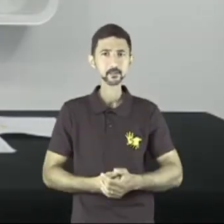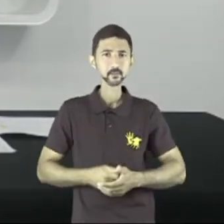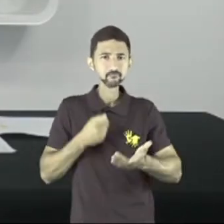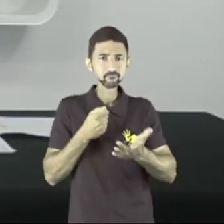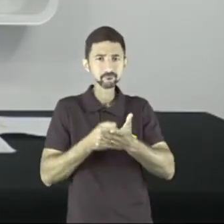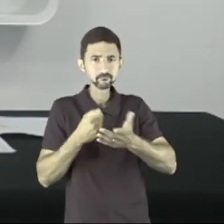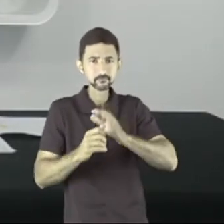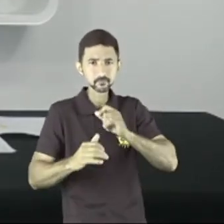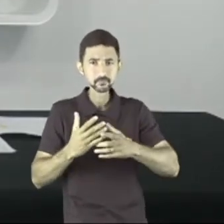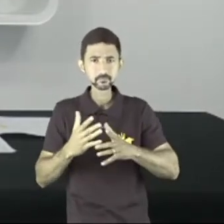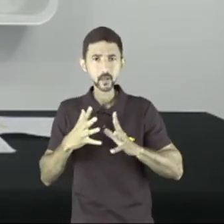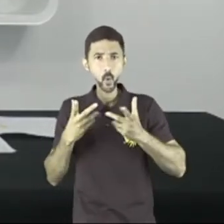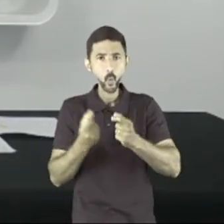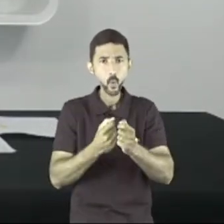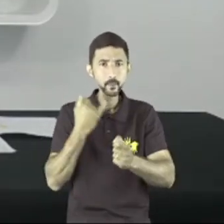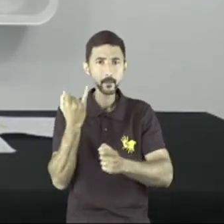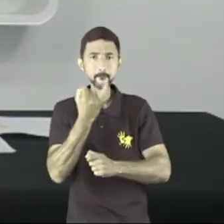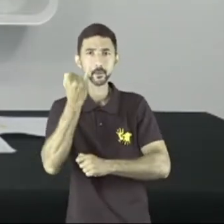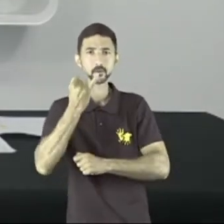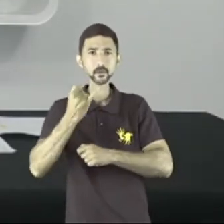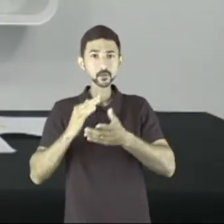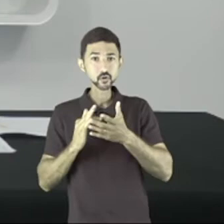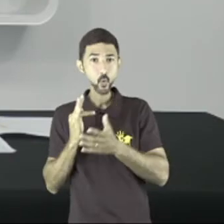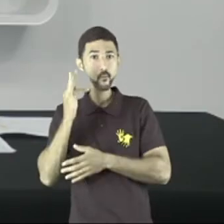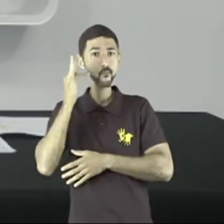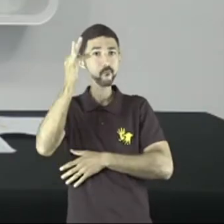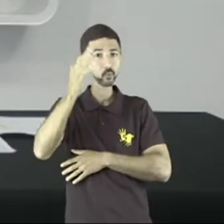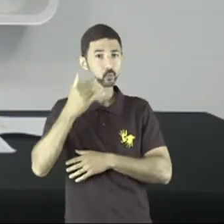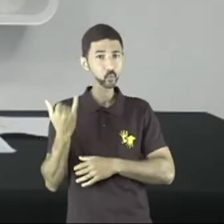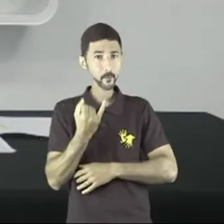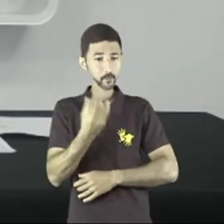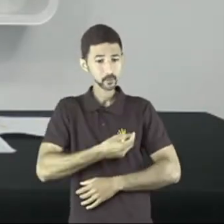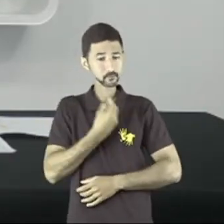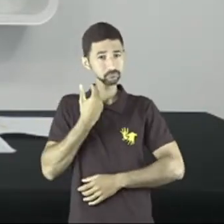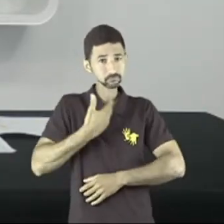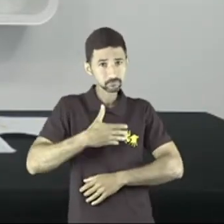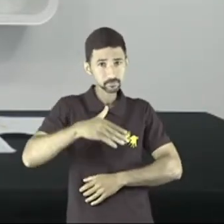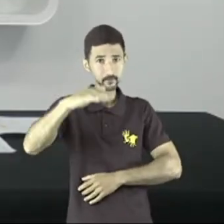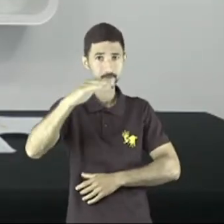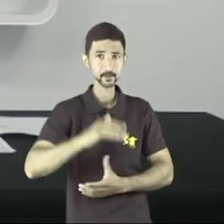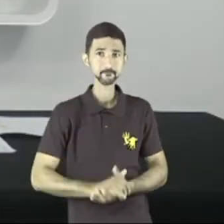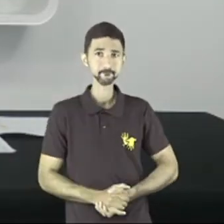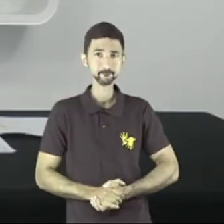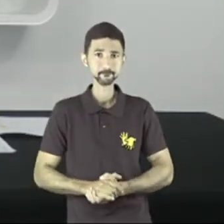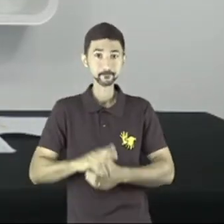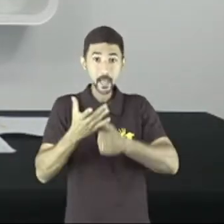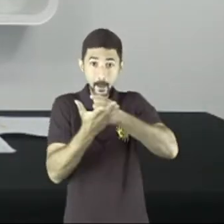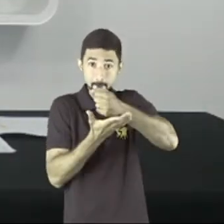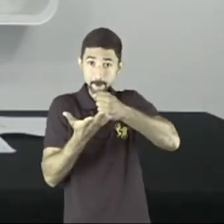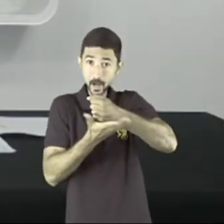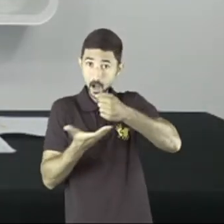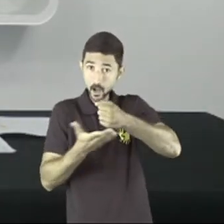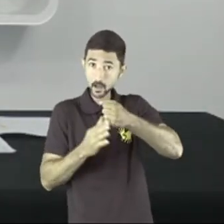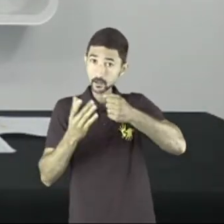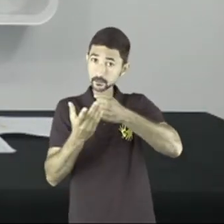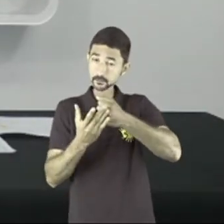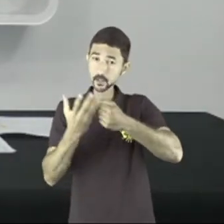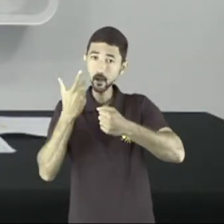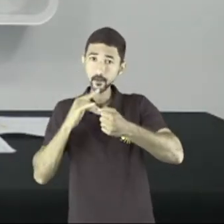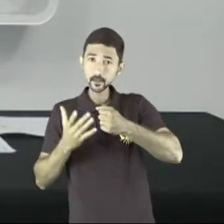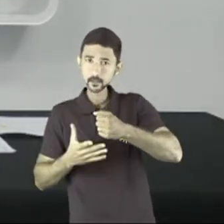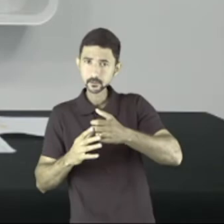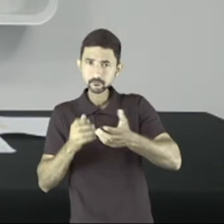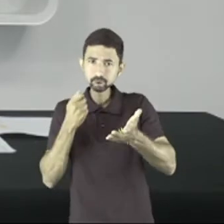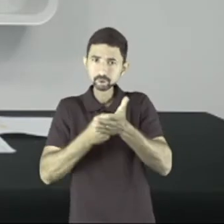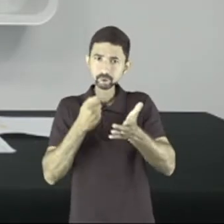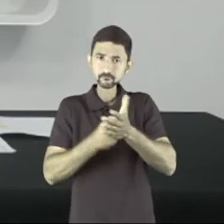consolidar coisas muito importantes que serão fundamentais para toda a nossa vida. É essa base na infância que vai nos dar e